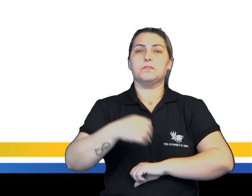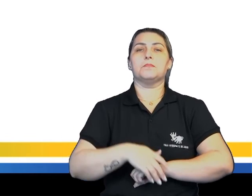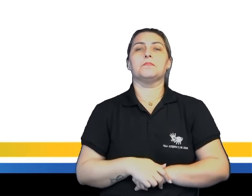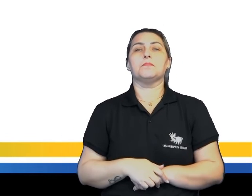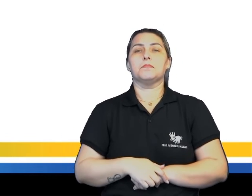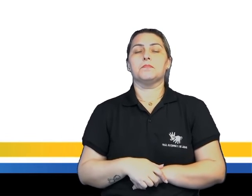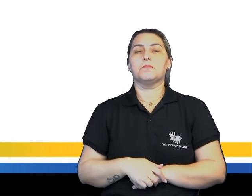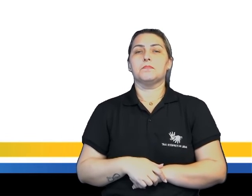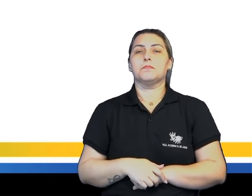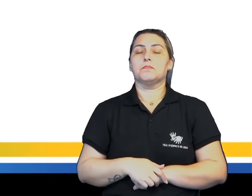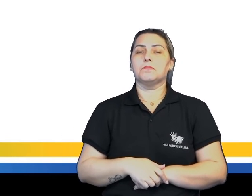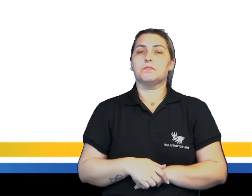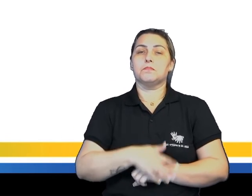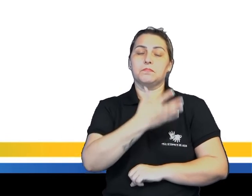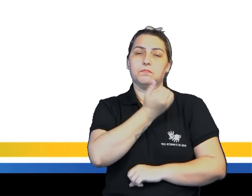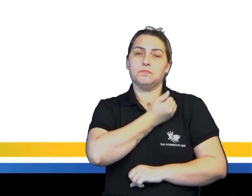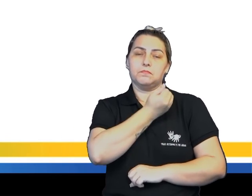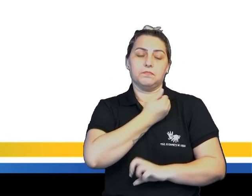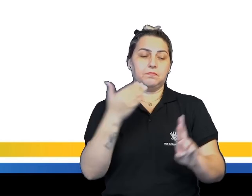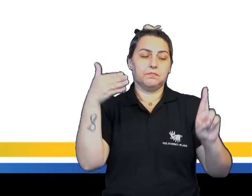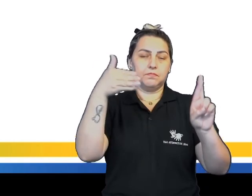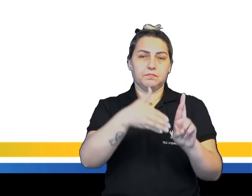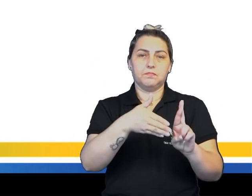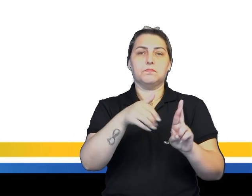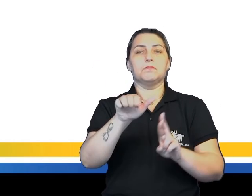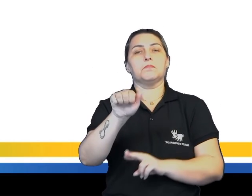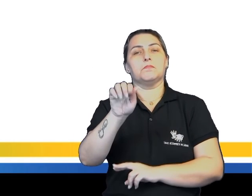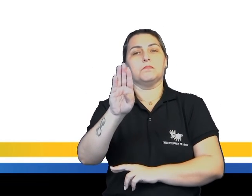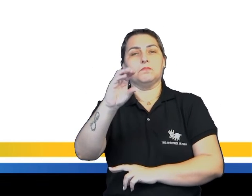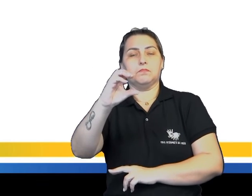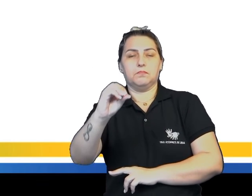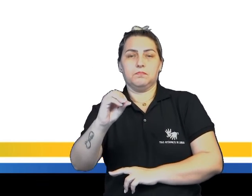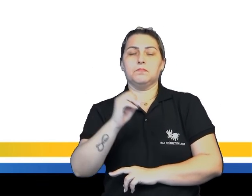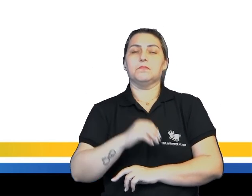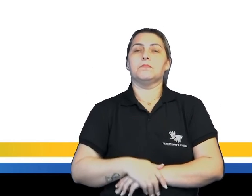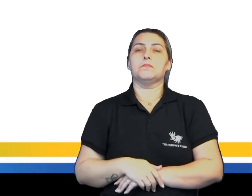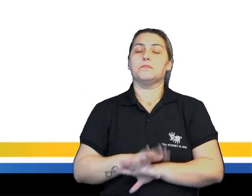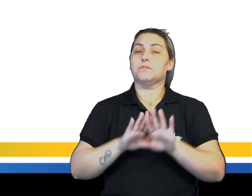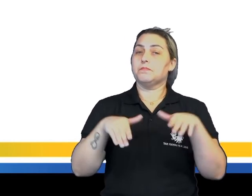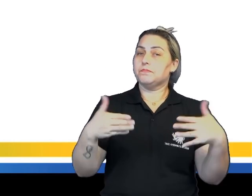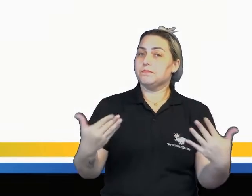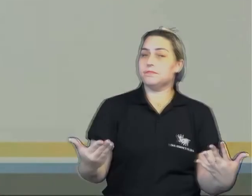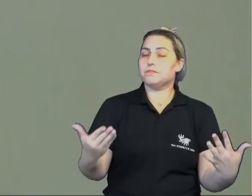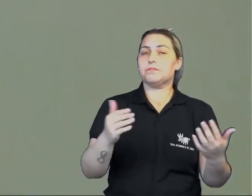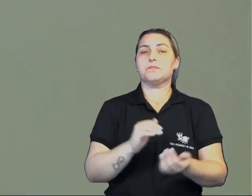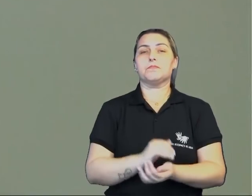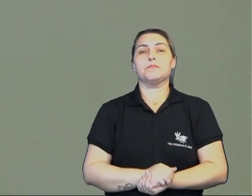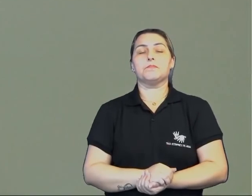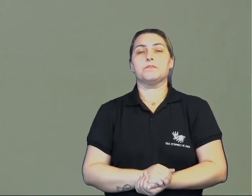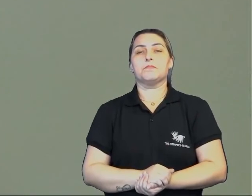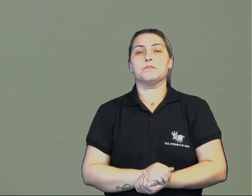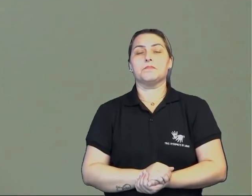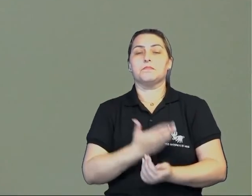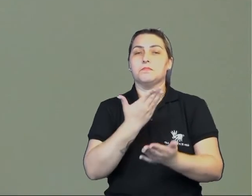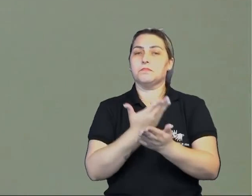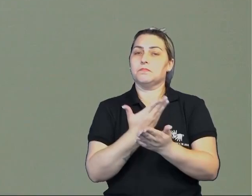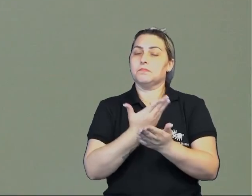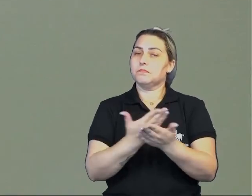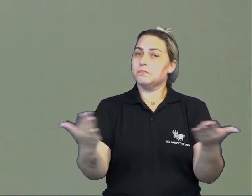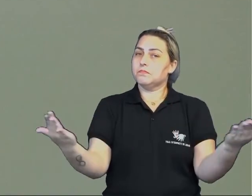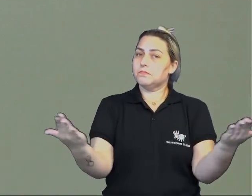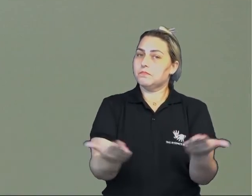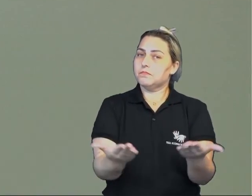3.246. Esse é o número que está representado no ábaco. Bom, galerinha, essa foi a nossa